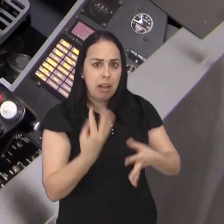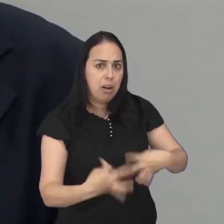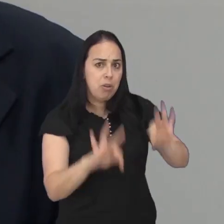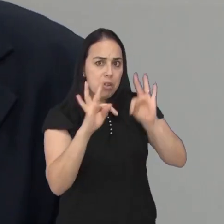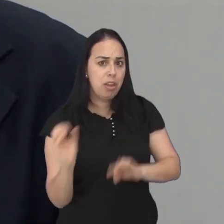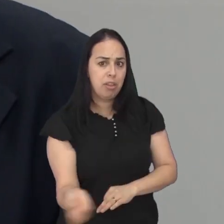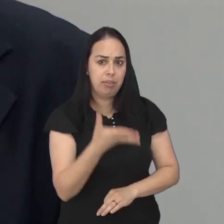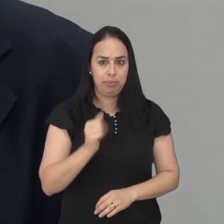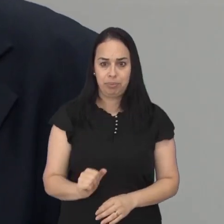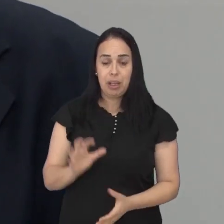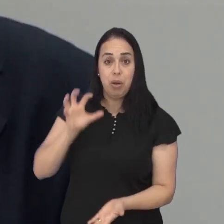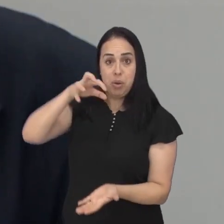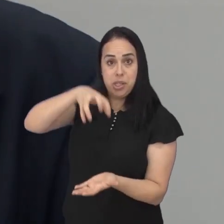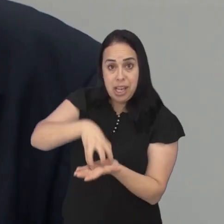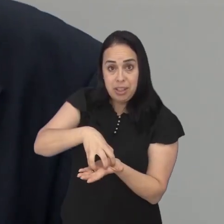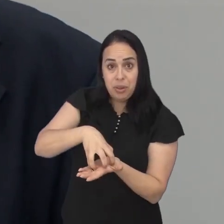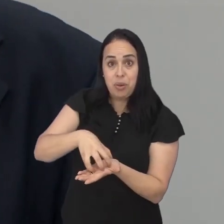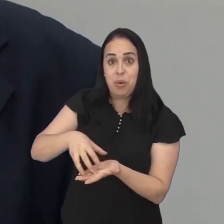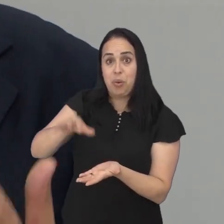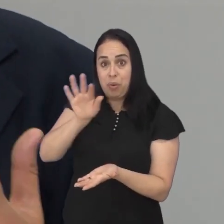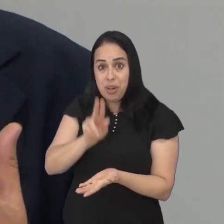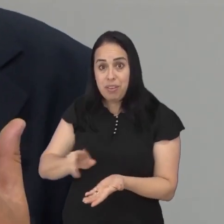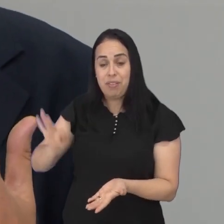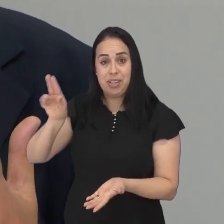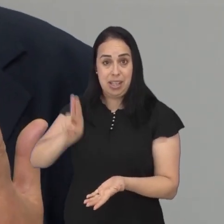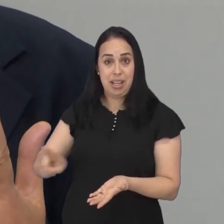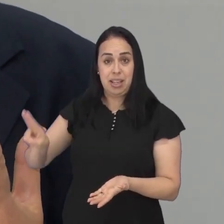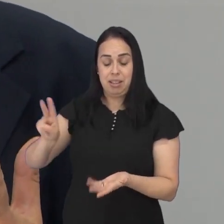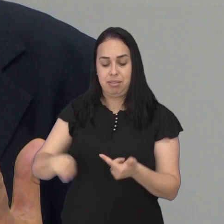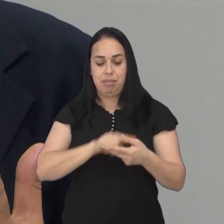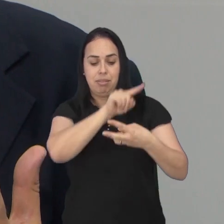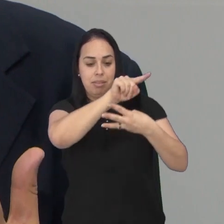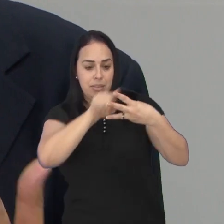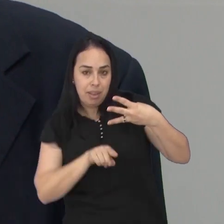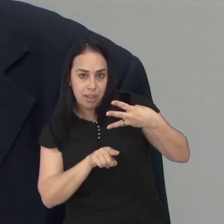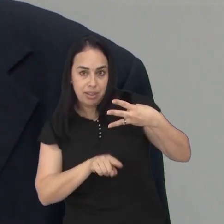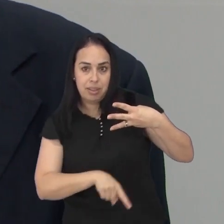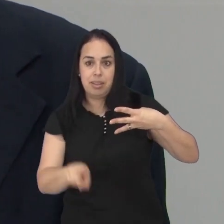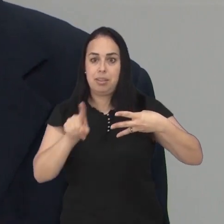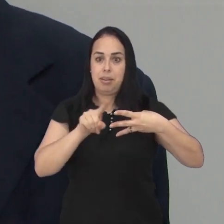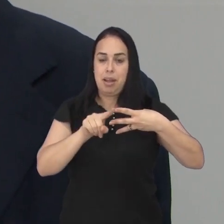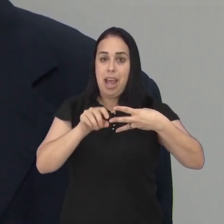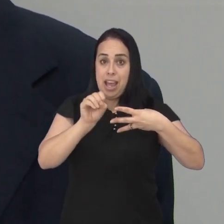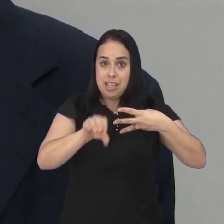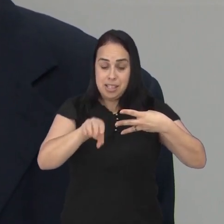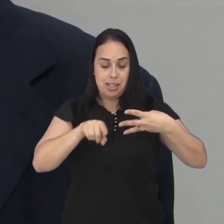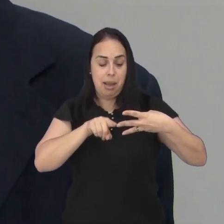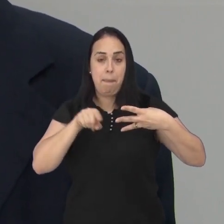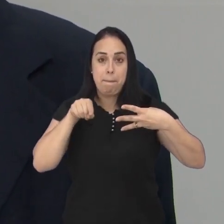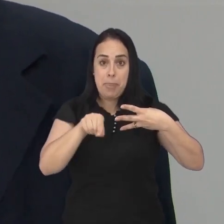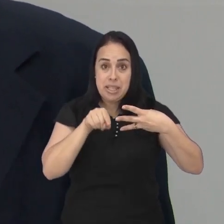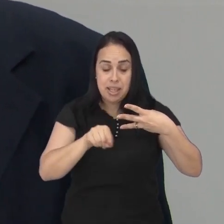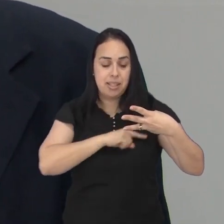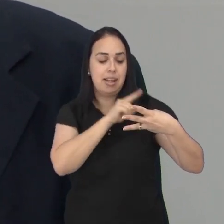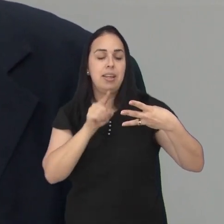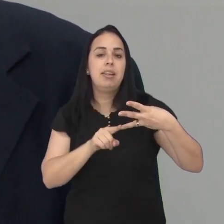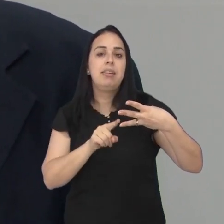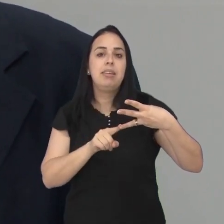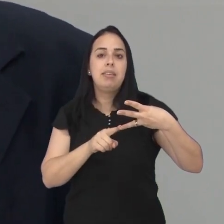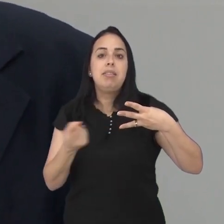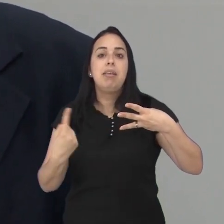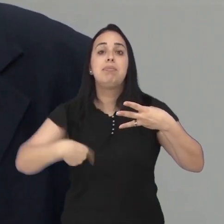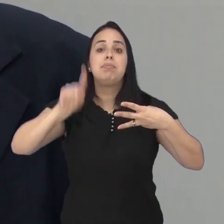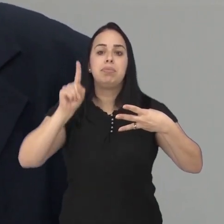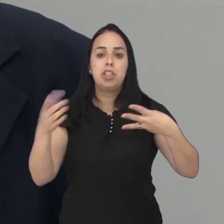tecnologias. Eu falo que o centro universitário tem 3 pilares importantes, né, que é ensino, pesquisa